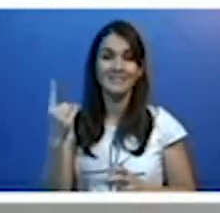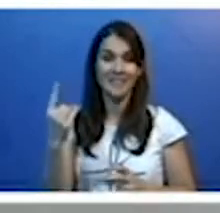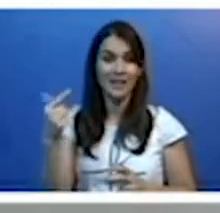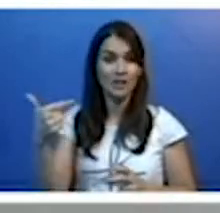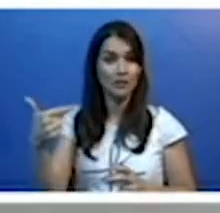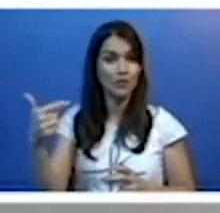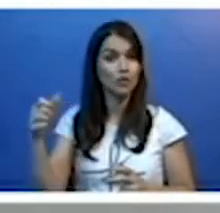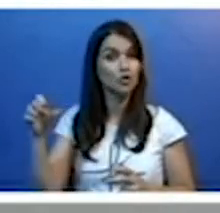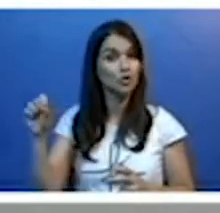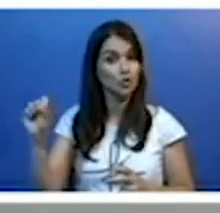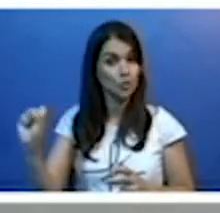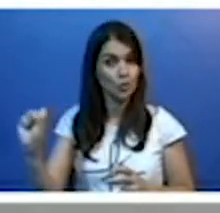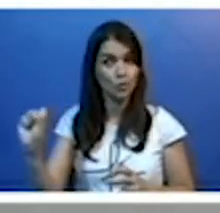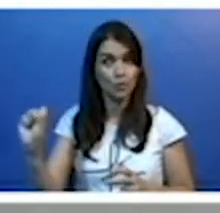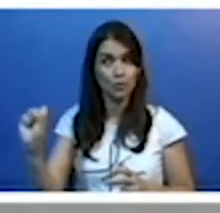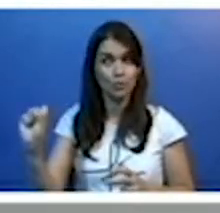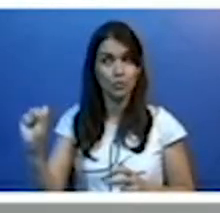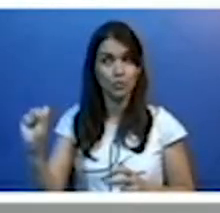128